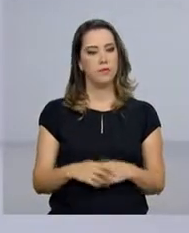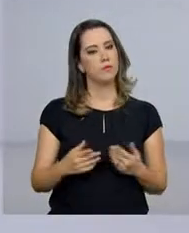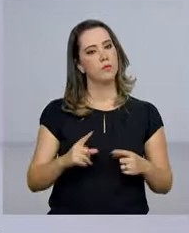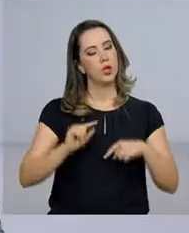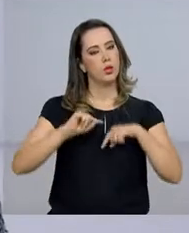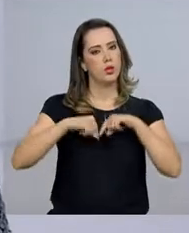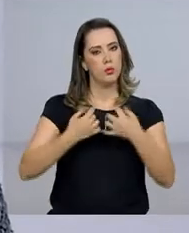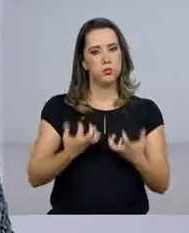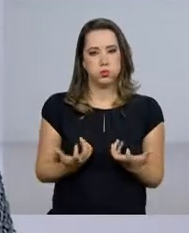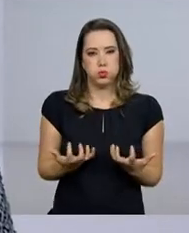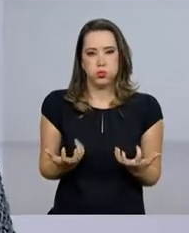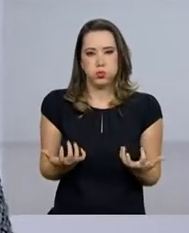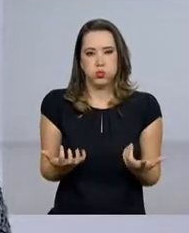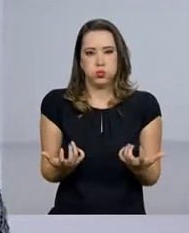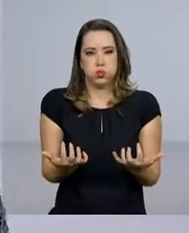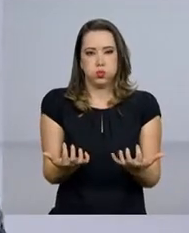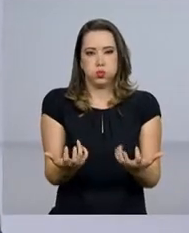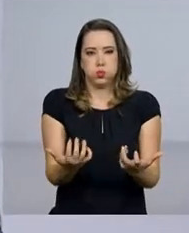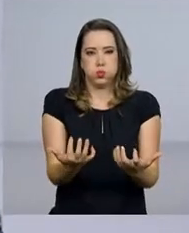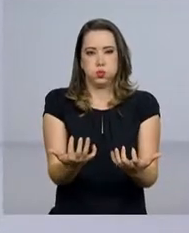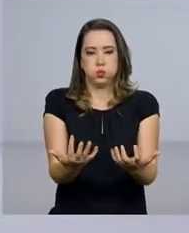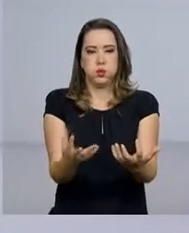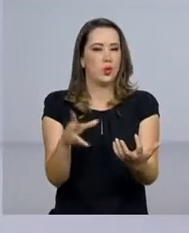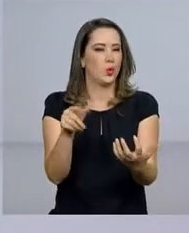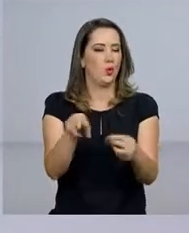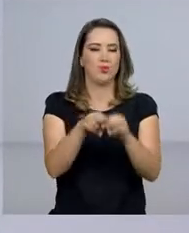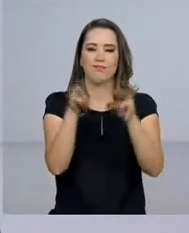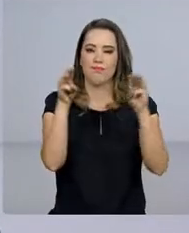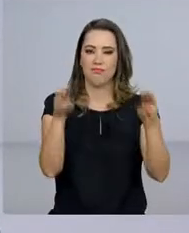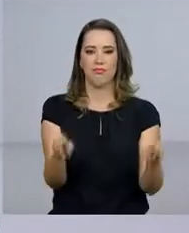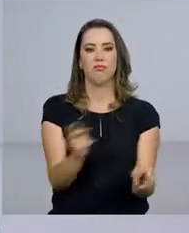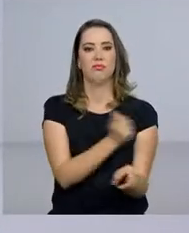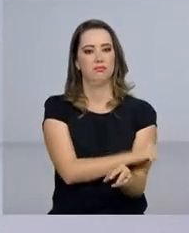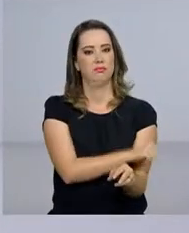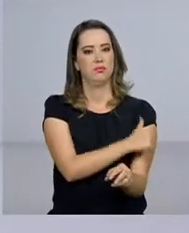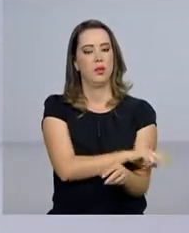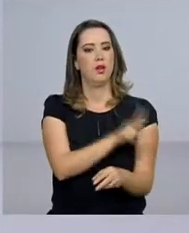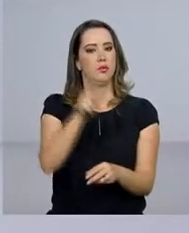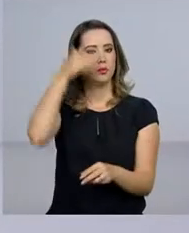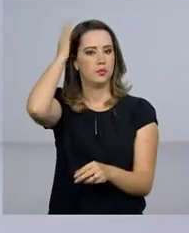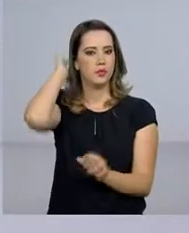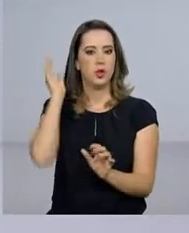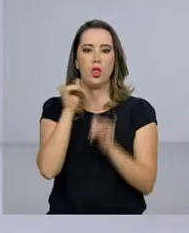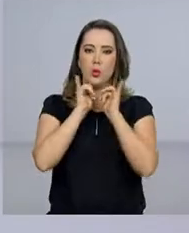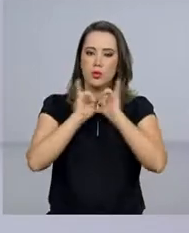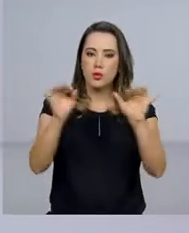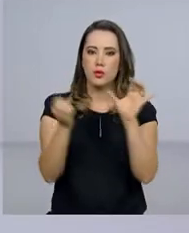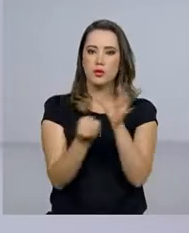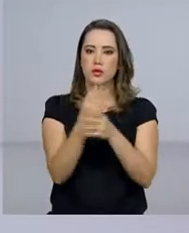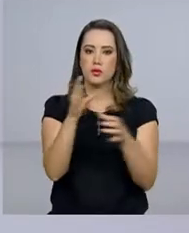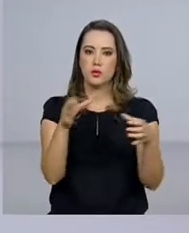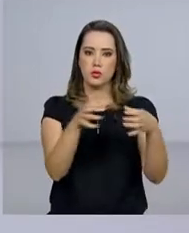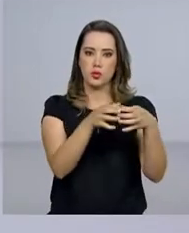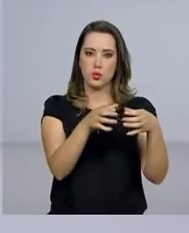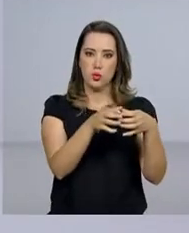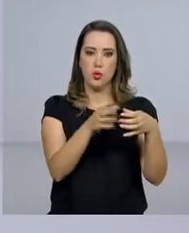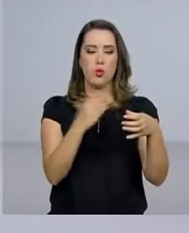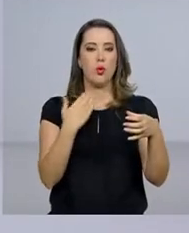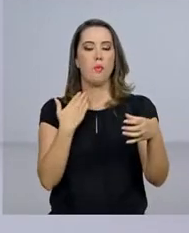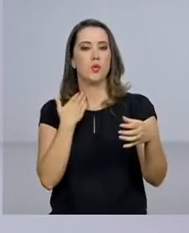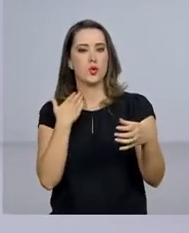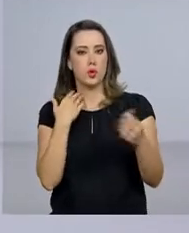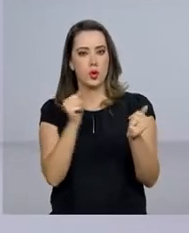Após o incêndio que atingiu nessa madrugada o Museu Nacional do Rio de Janeiro, o presidente Michel Temer anunciou a criação de um grupo de